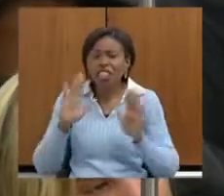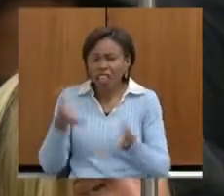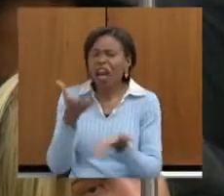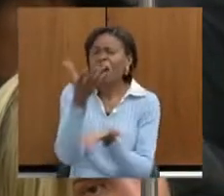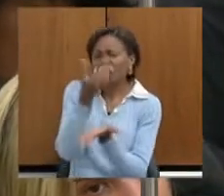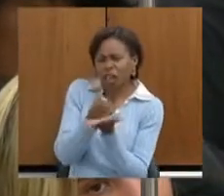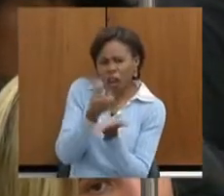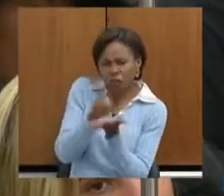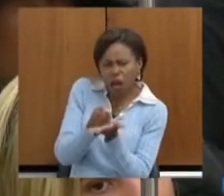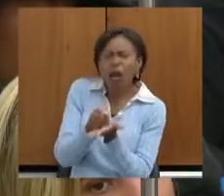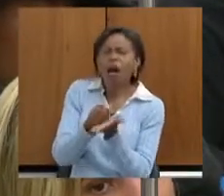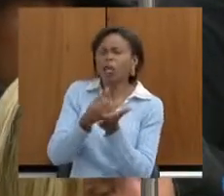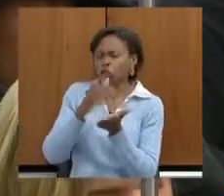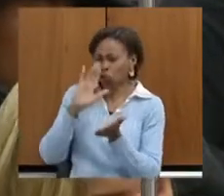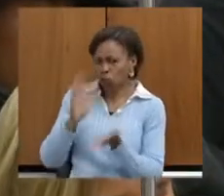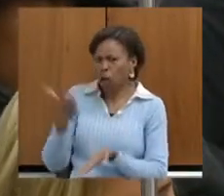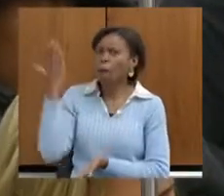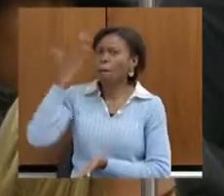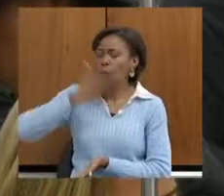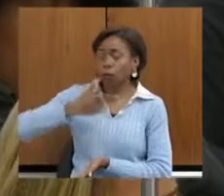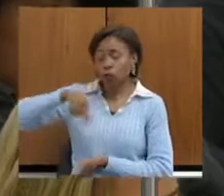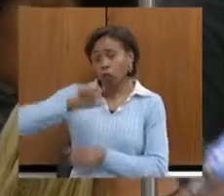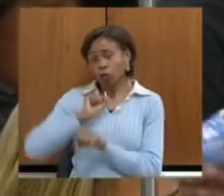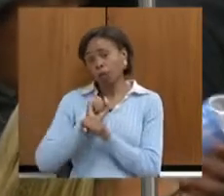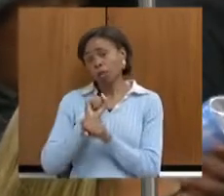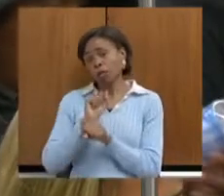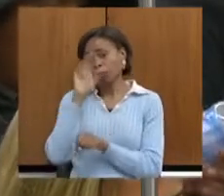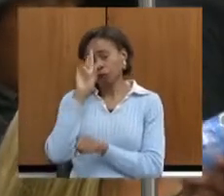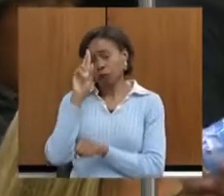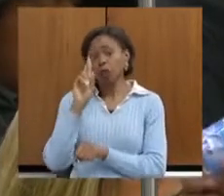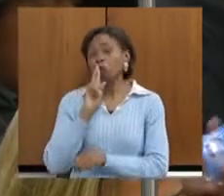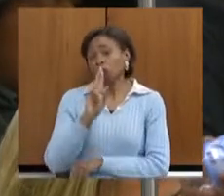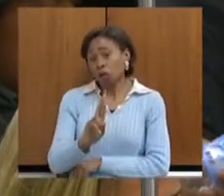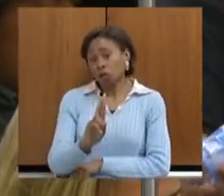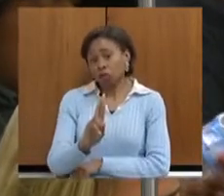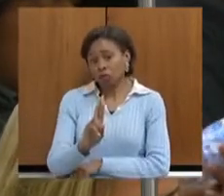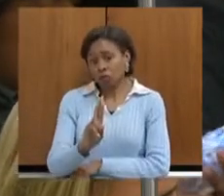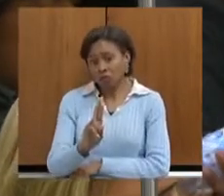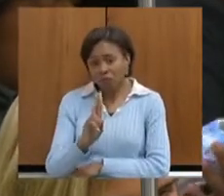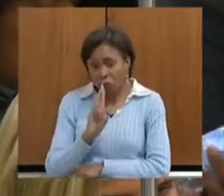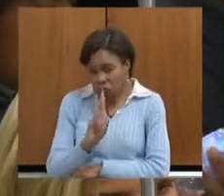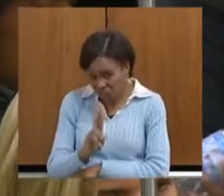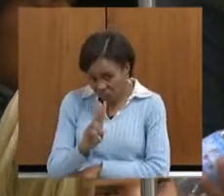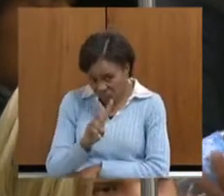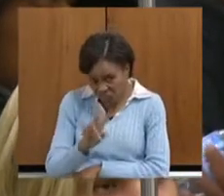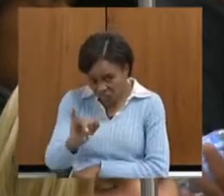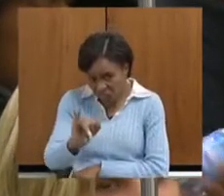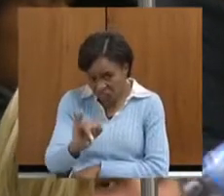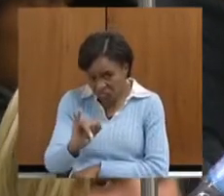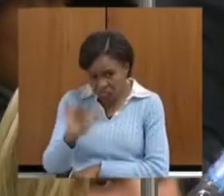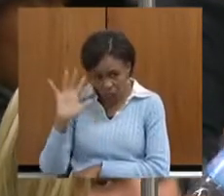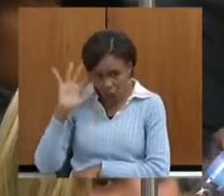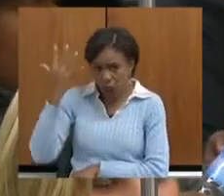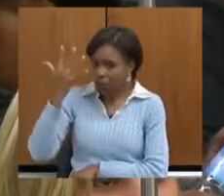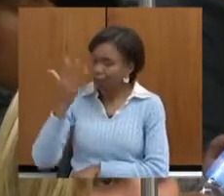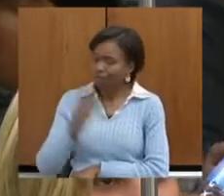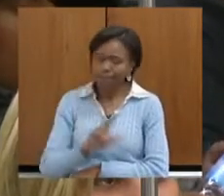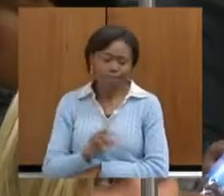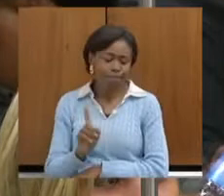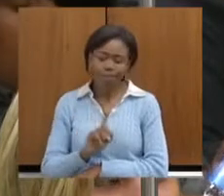já tá coisa E aí nós estamos esperando solução Solução vai sair o pai quando falar tá morrendo